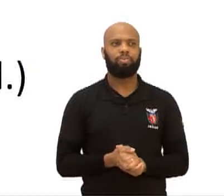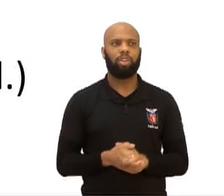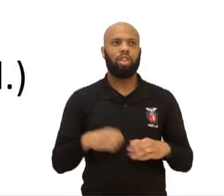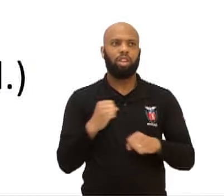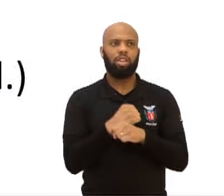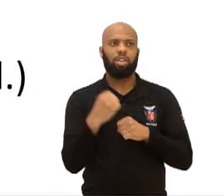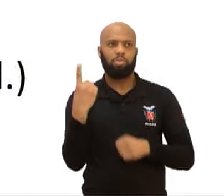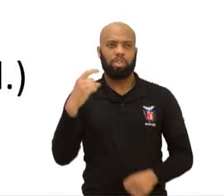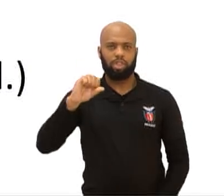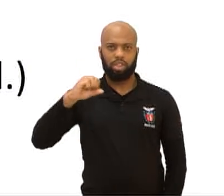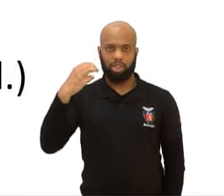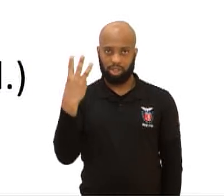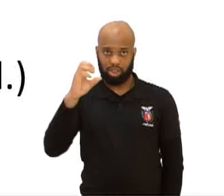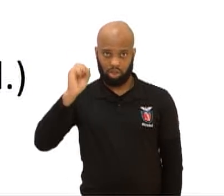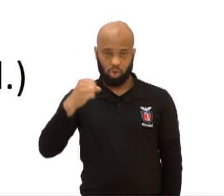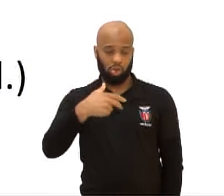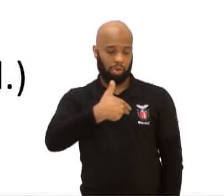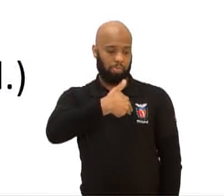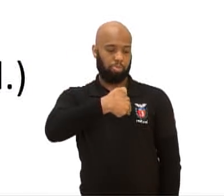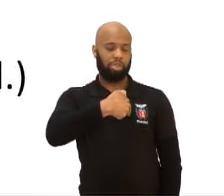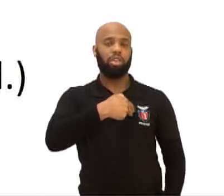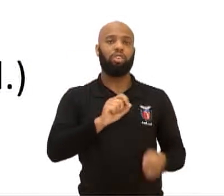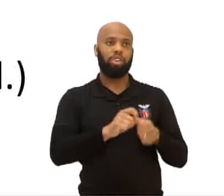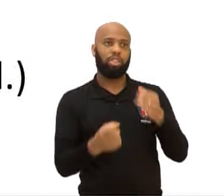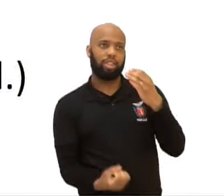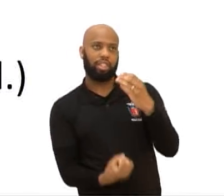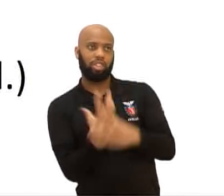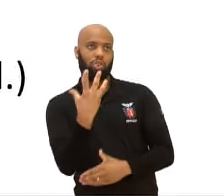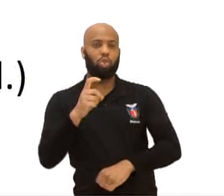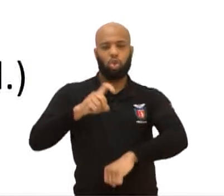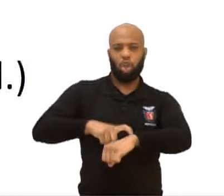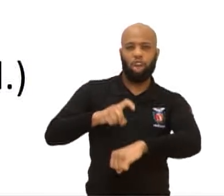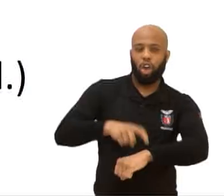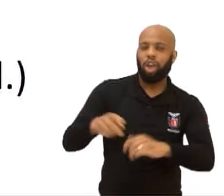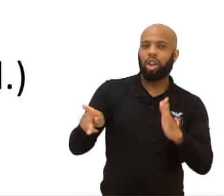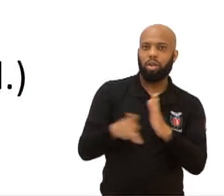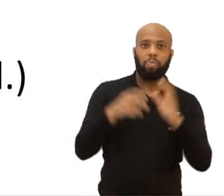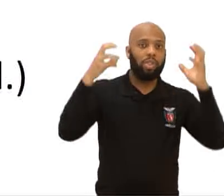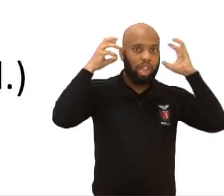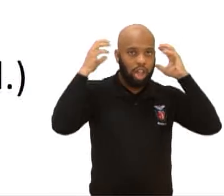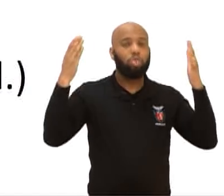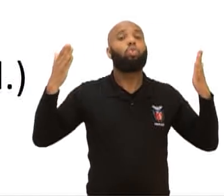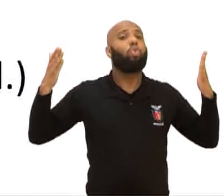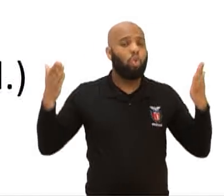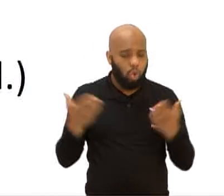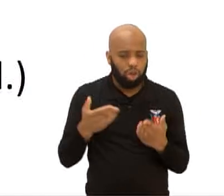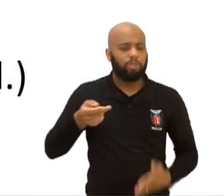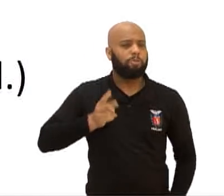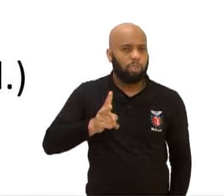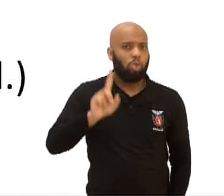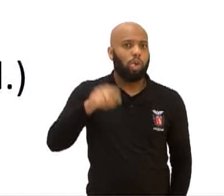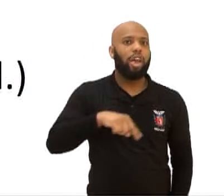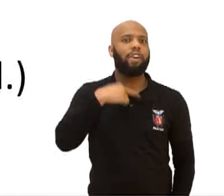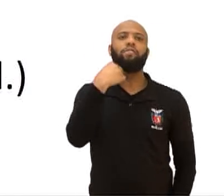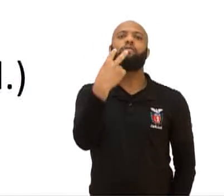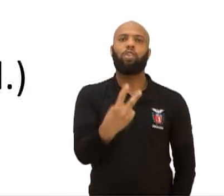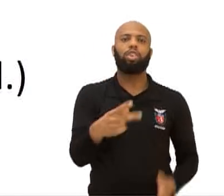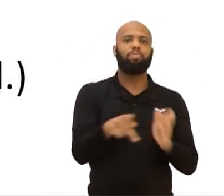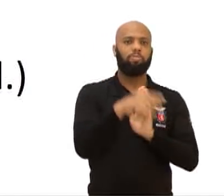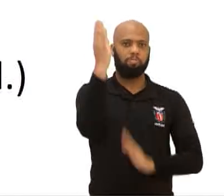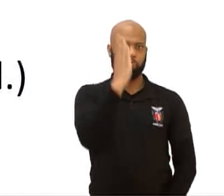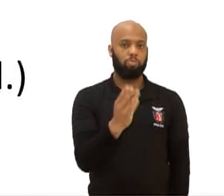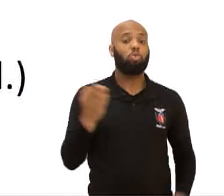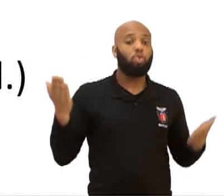Em 1938, Getúlio Vargas criou a Hora do Rádio, e é o que hoje nós conhecemos como Voz do Brasil, que é um programa